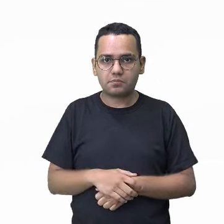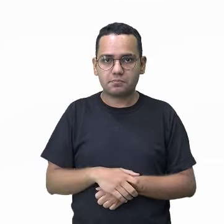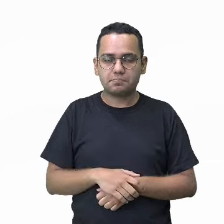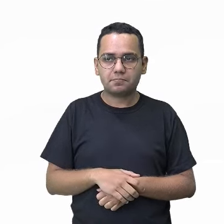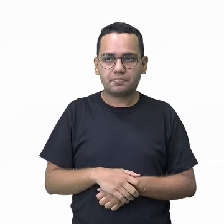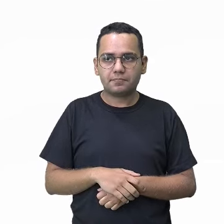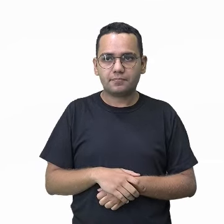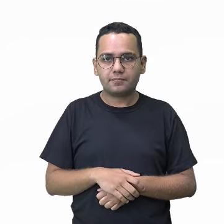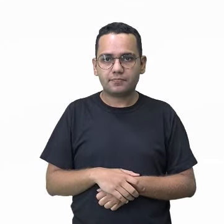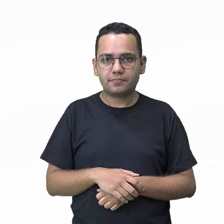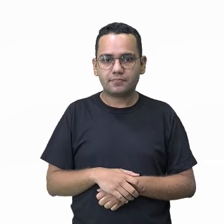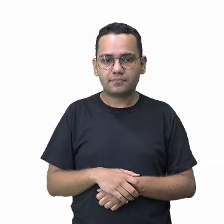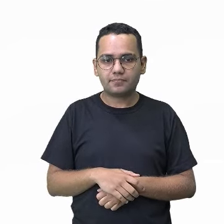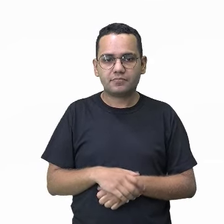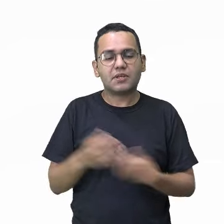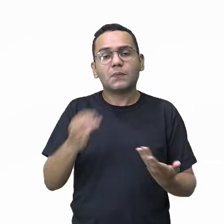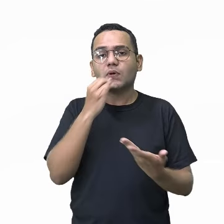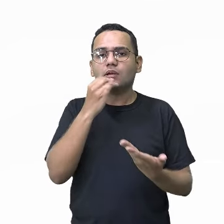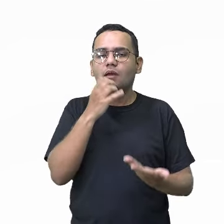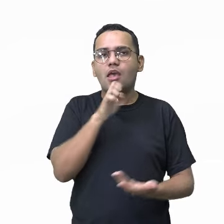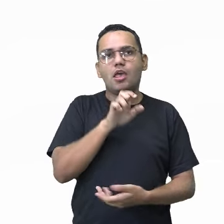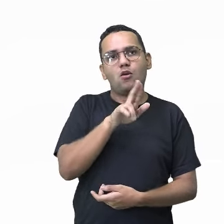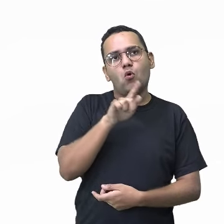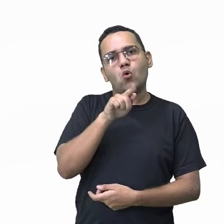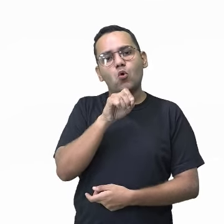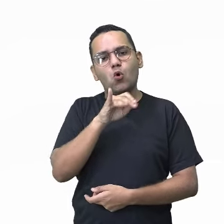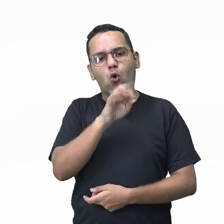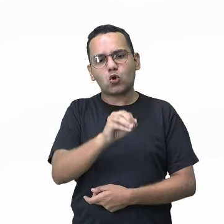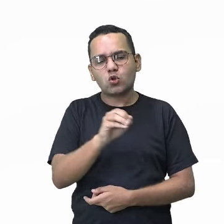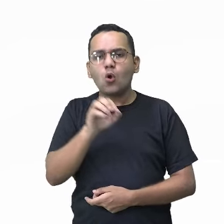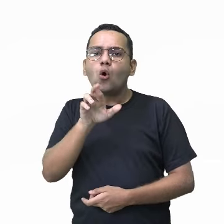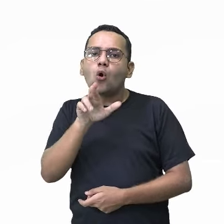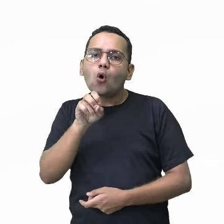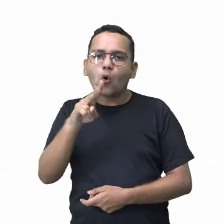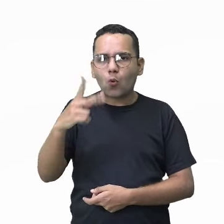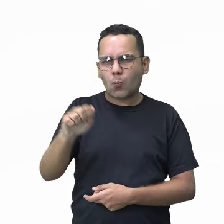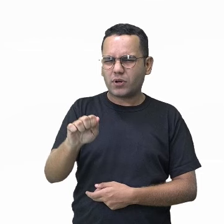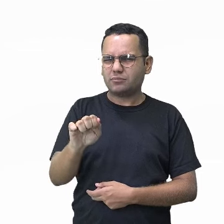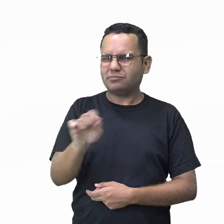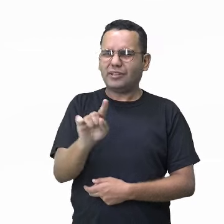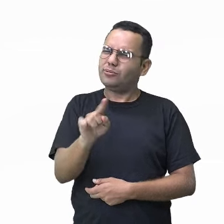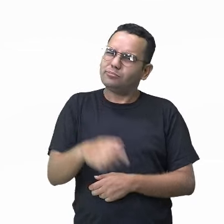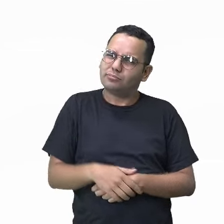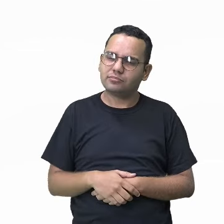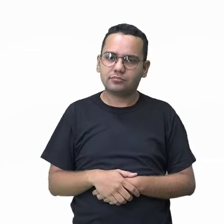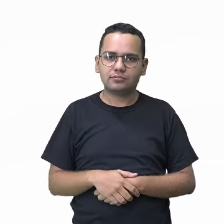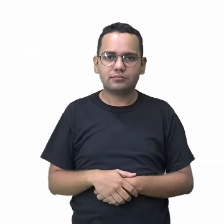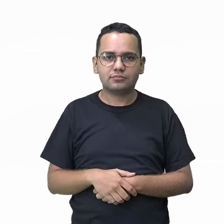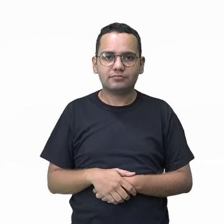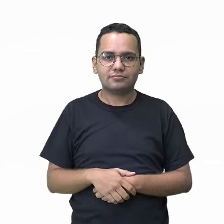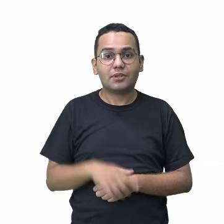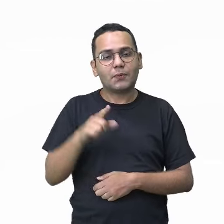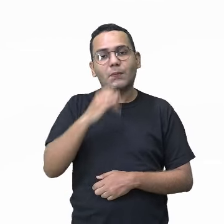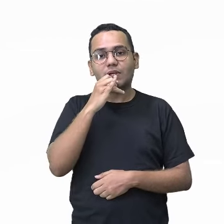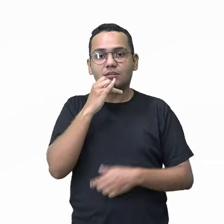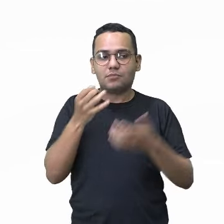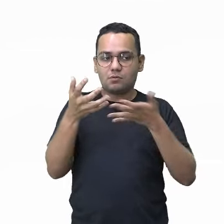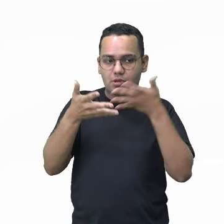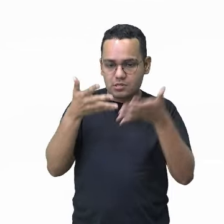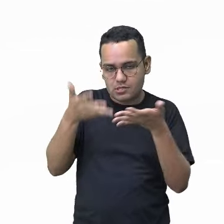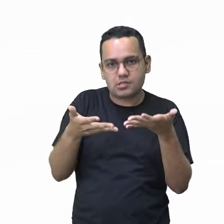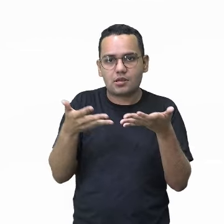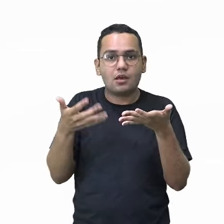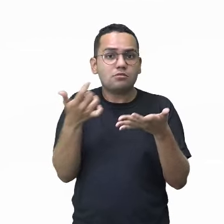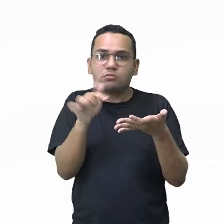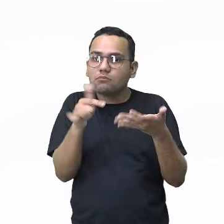no Português Eu gosto roupas isso não vai fazer sentido mas claro em outras línguas como é o caso da libras não é não vai